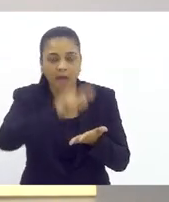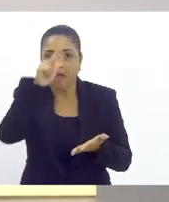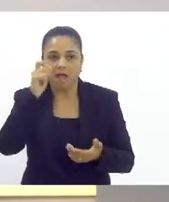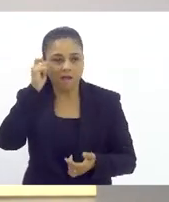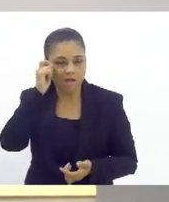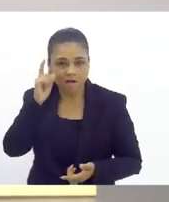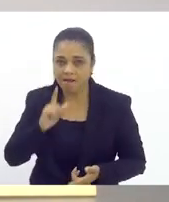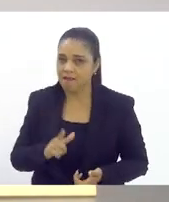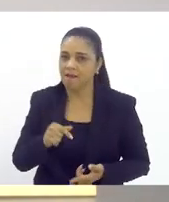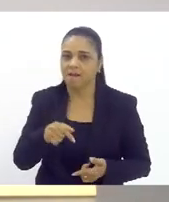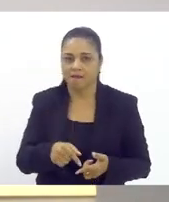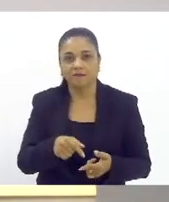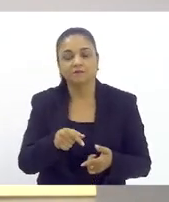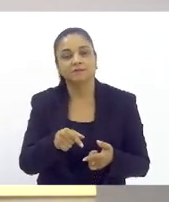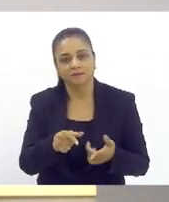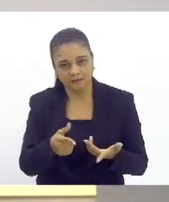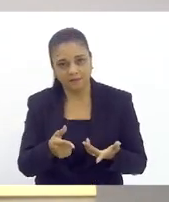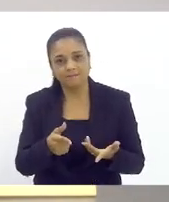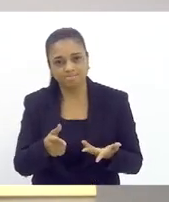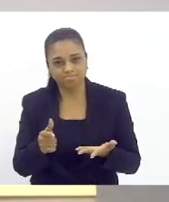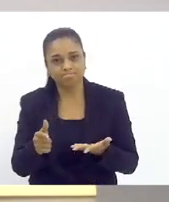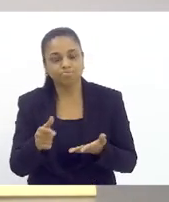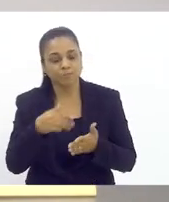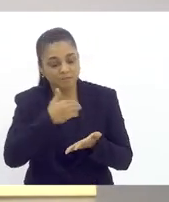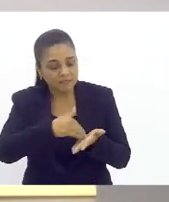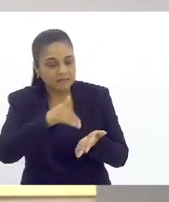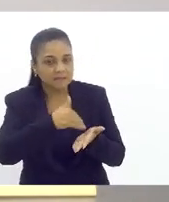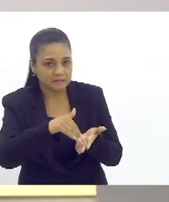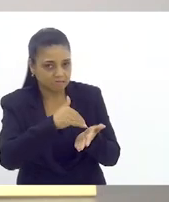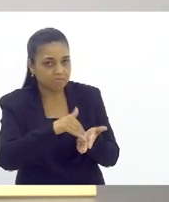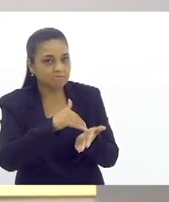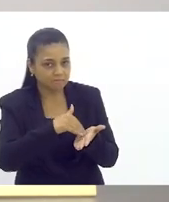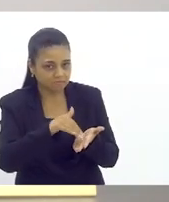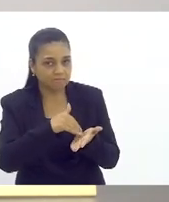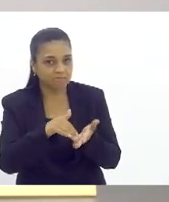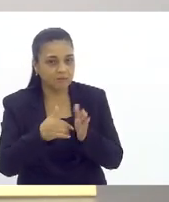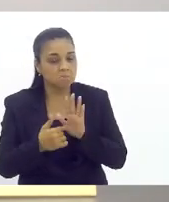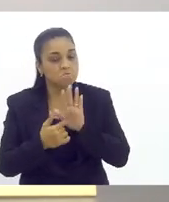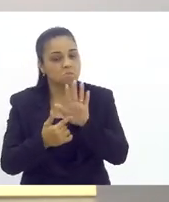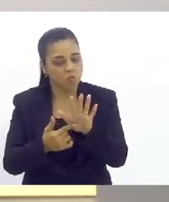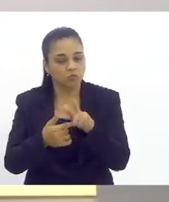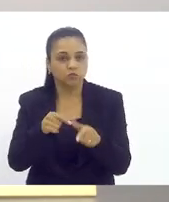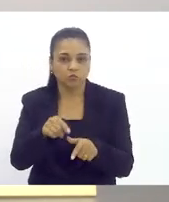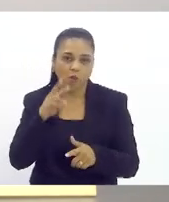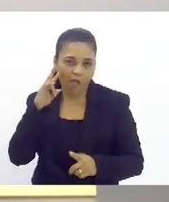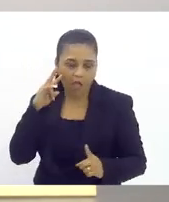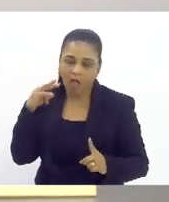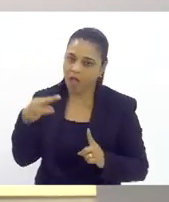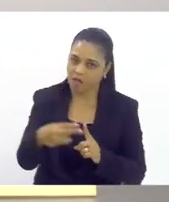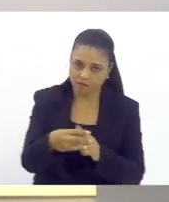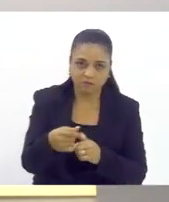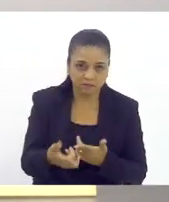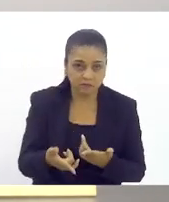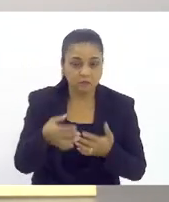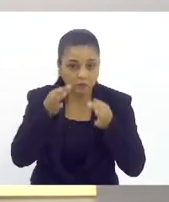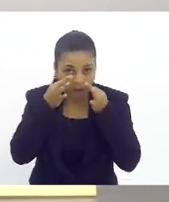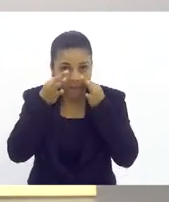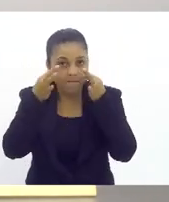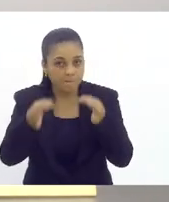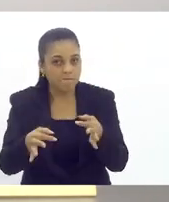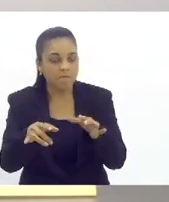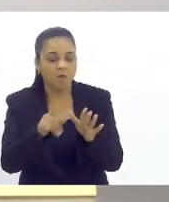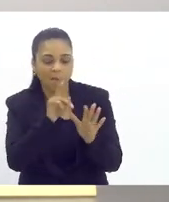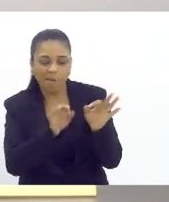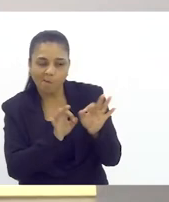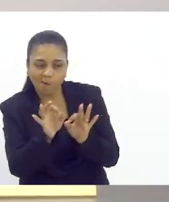dentro desse diagnósticos que foram conduzidos pela secretaria Então esse assunto tá sendo olhado com atenção e com certeza o plano vai ser elaborado também